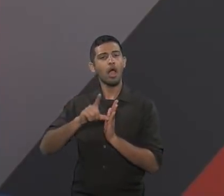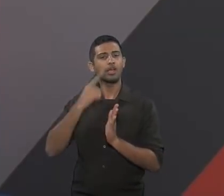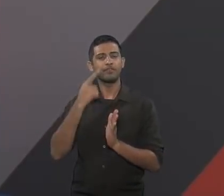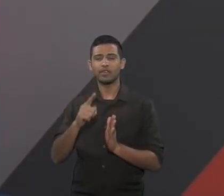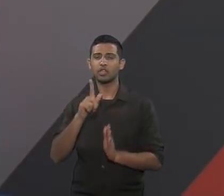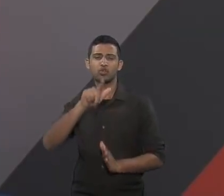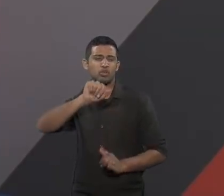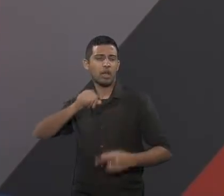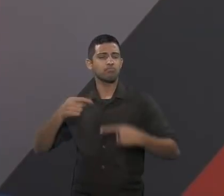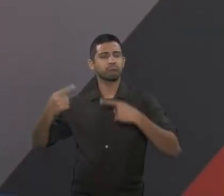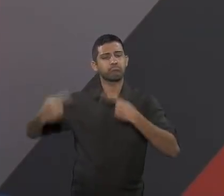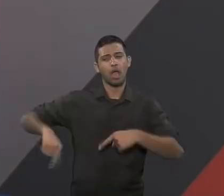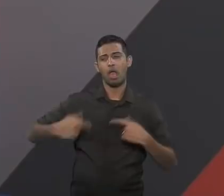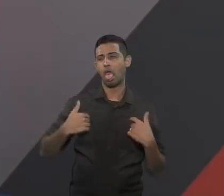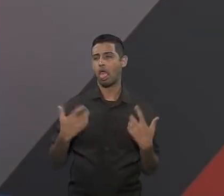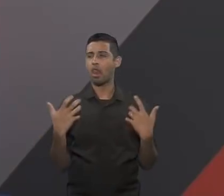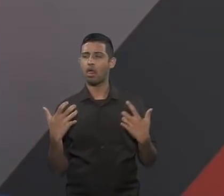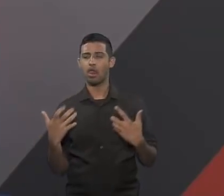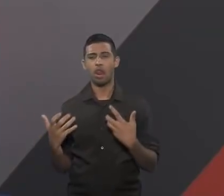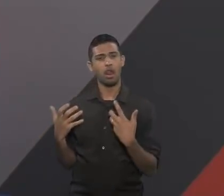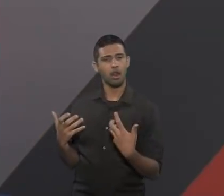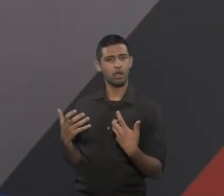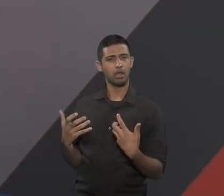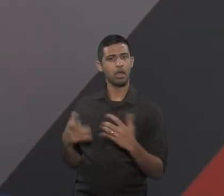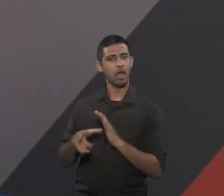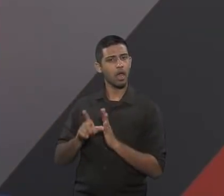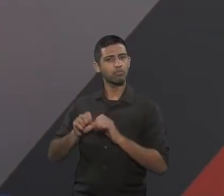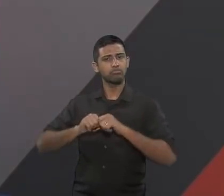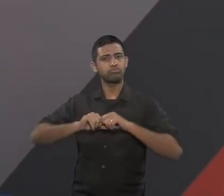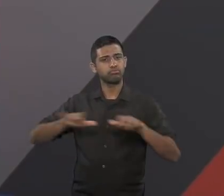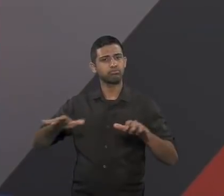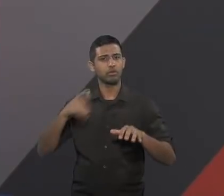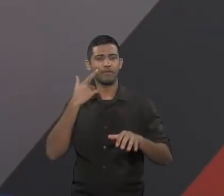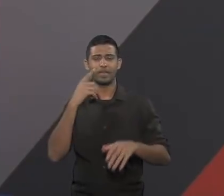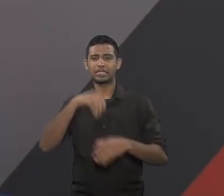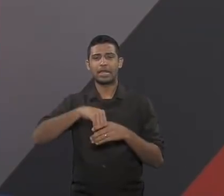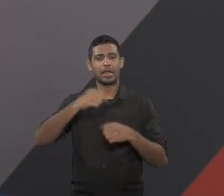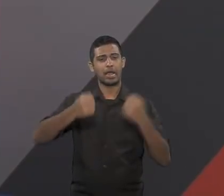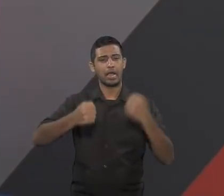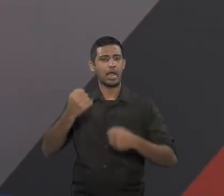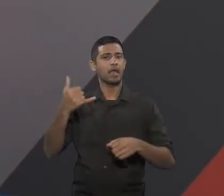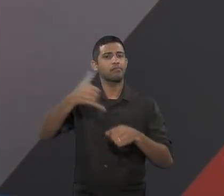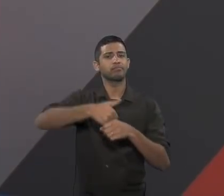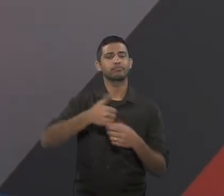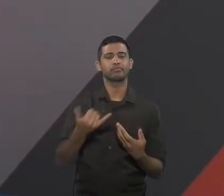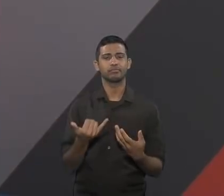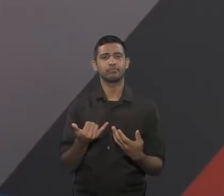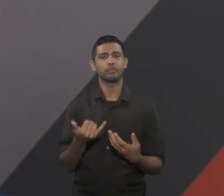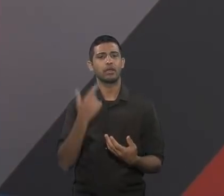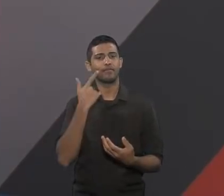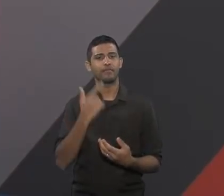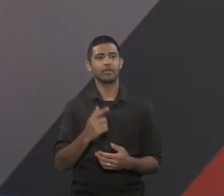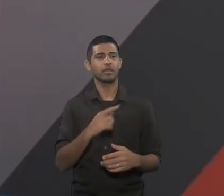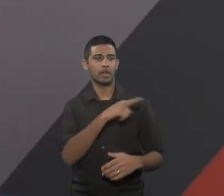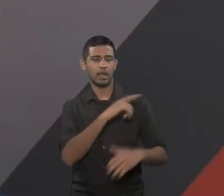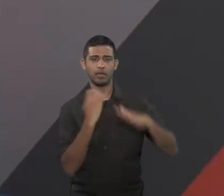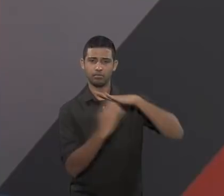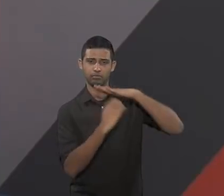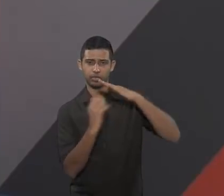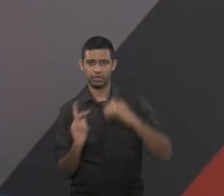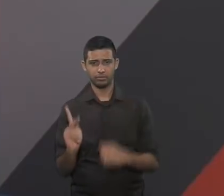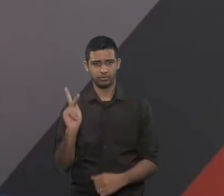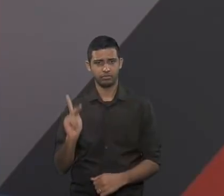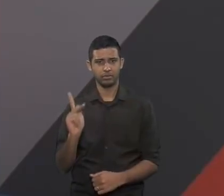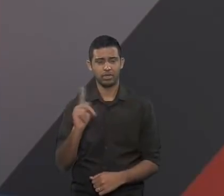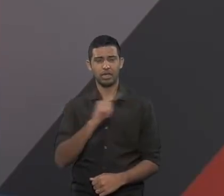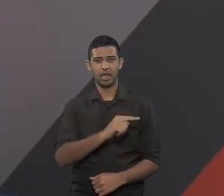tornar competitivo, né, e ser, por exemplo, ter a distribuição do gás natural veicular e esse aumento da procura, a Petrobras